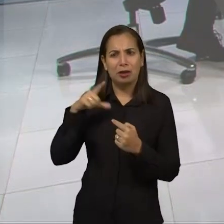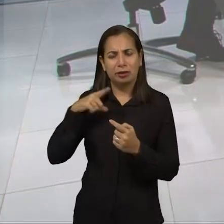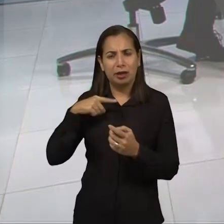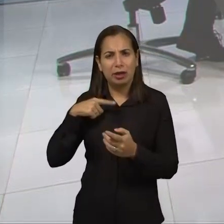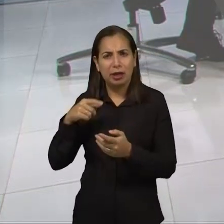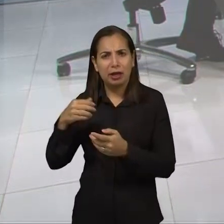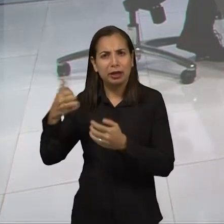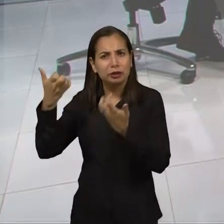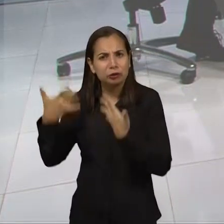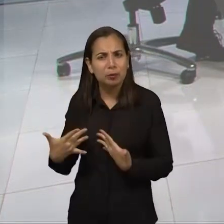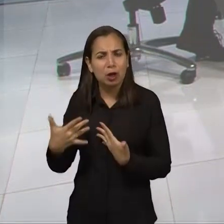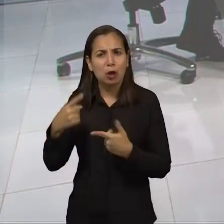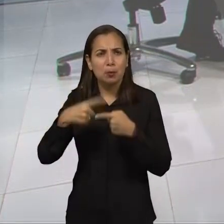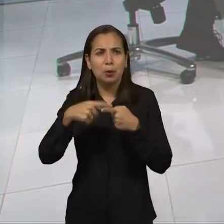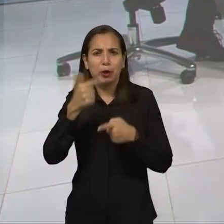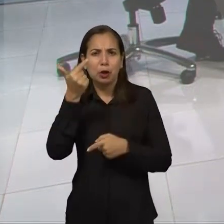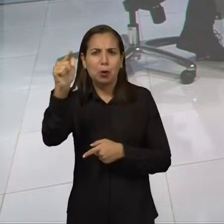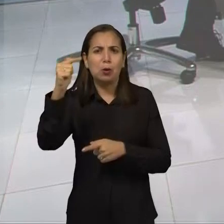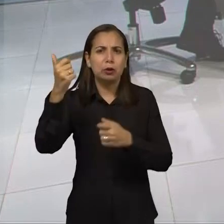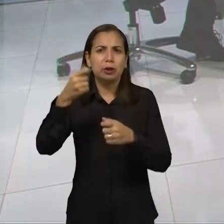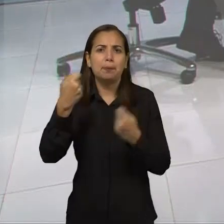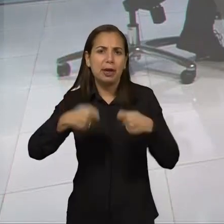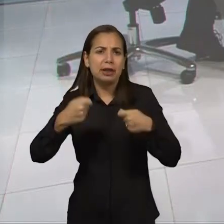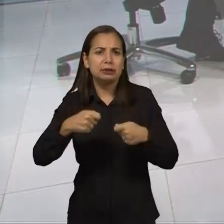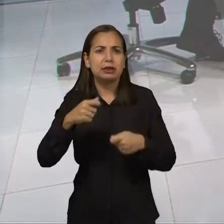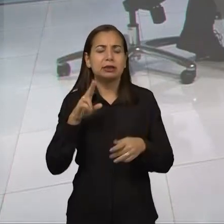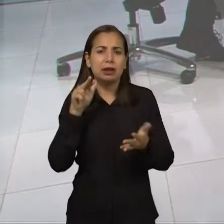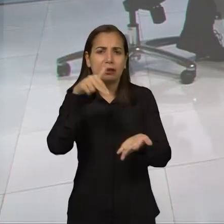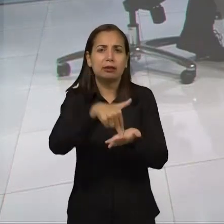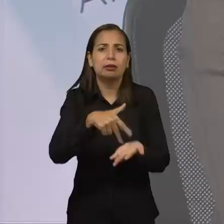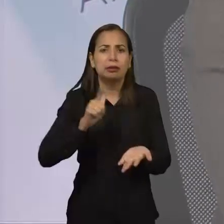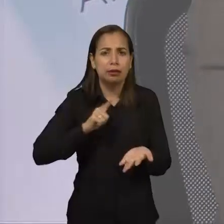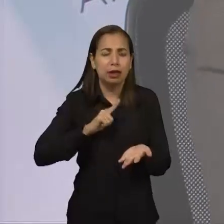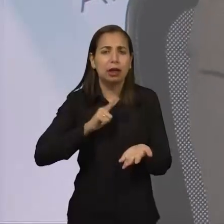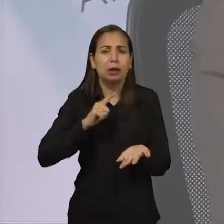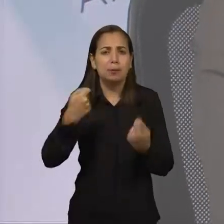nacional, criticou o ministro Marco Aurélio, que ele devia estar lá até